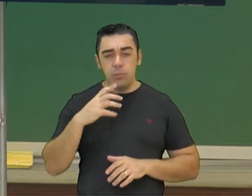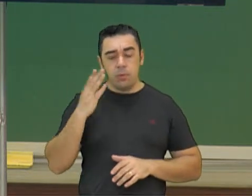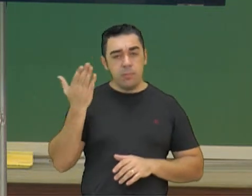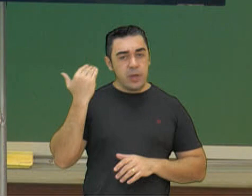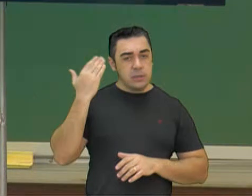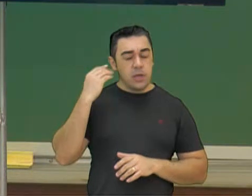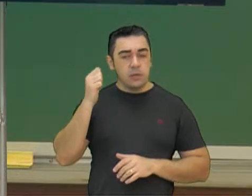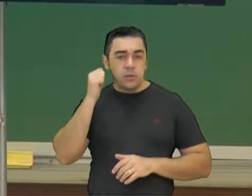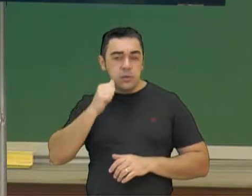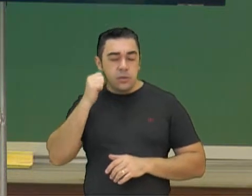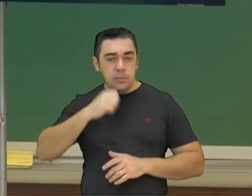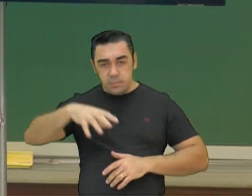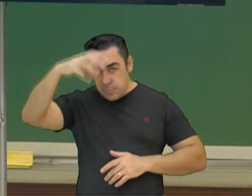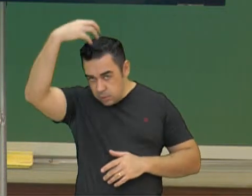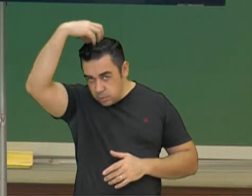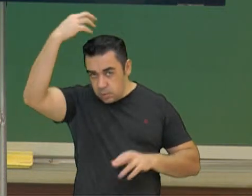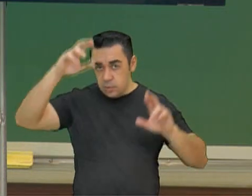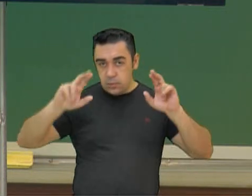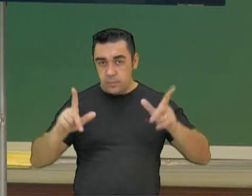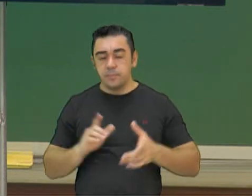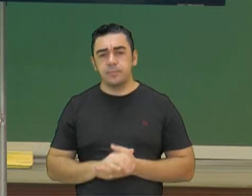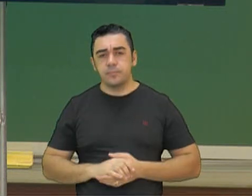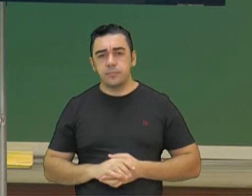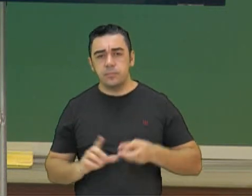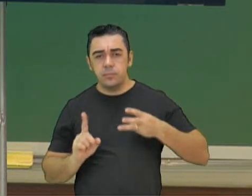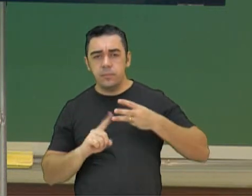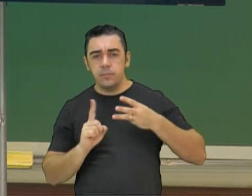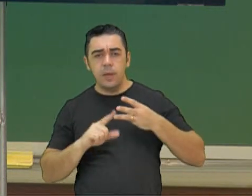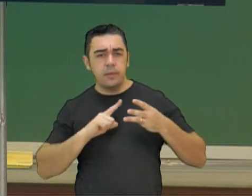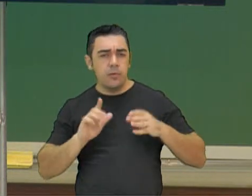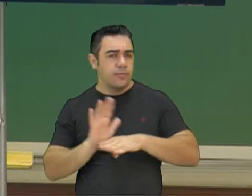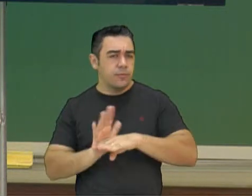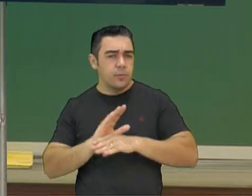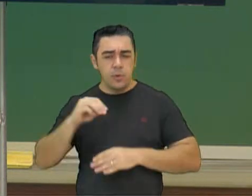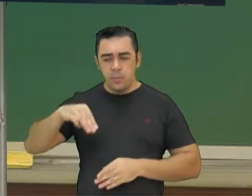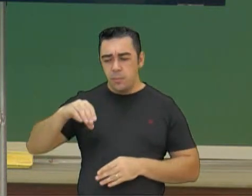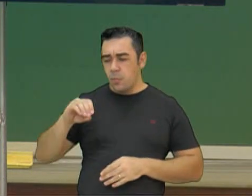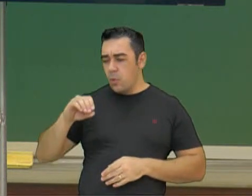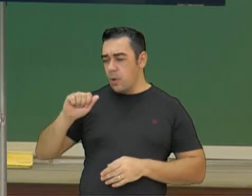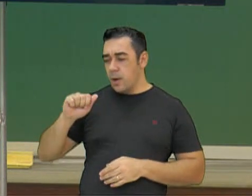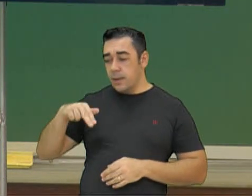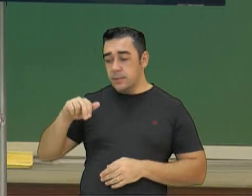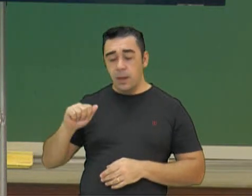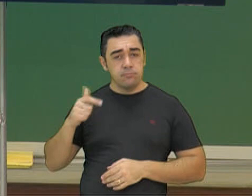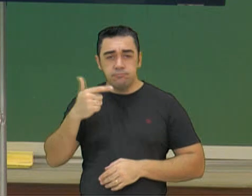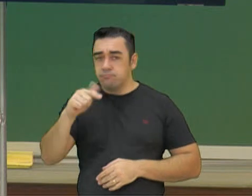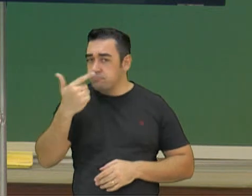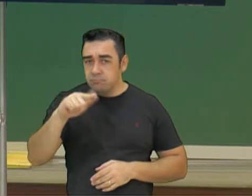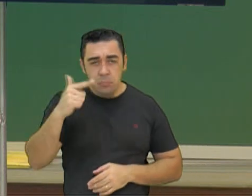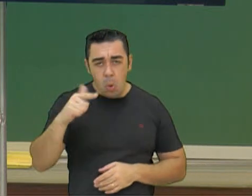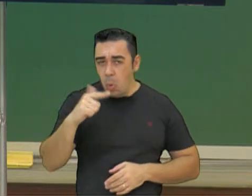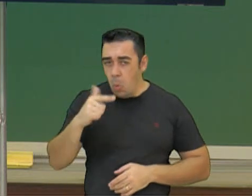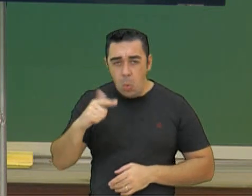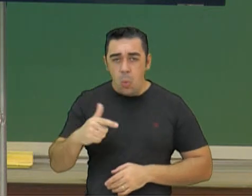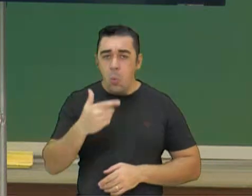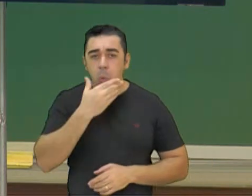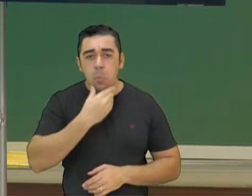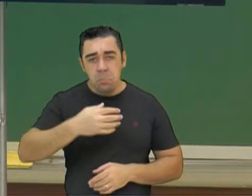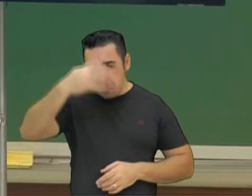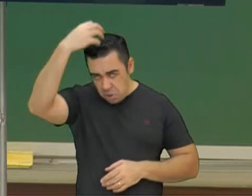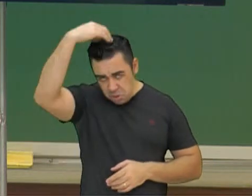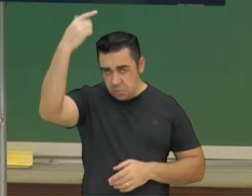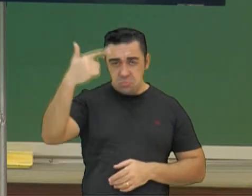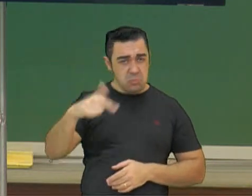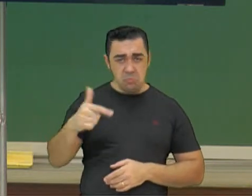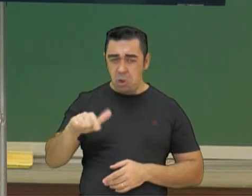né? Depois vem a Moana, é Moana? Fala, é Moana. Essa nem príncipe tem. É uma das poucas princesas que